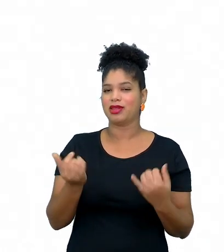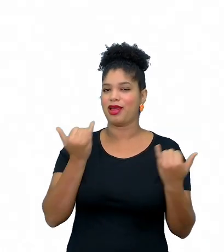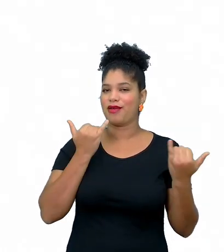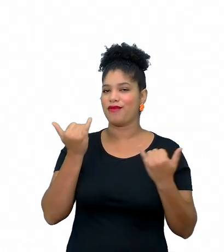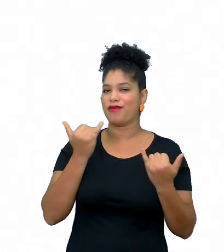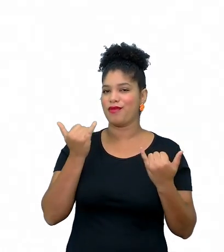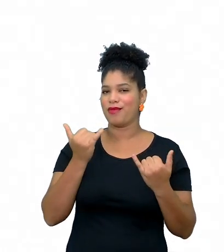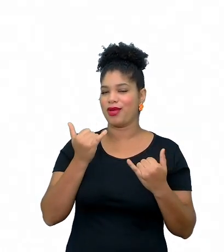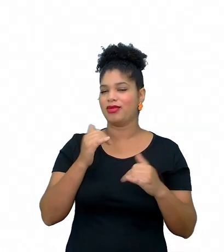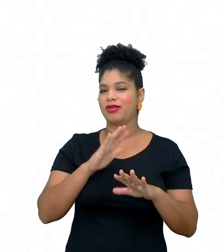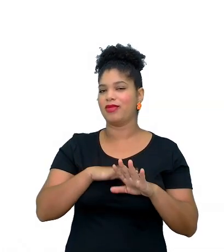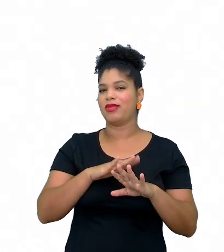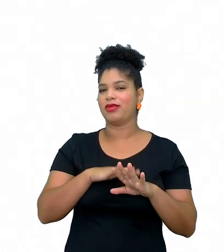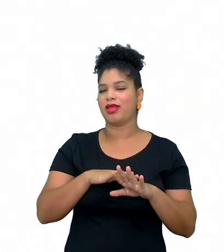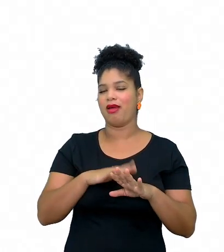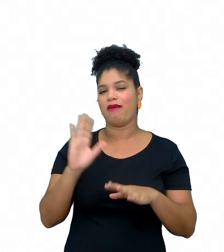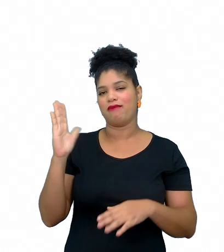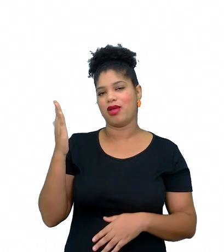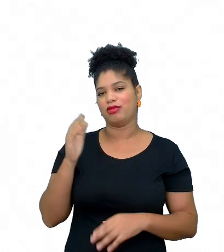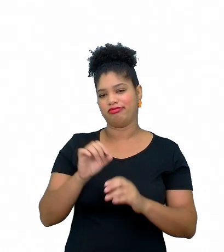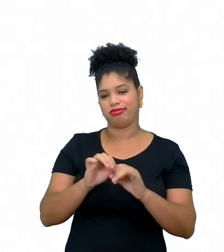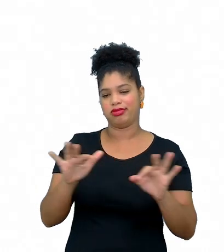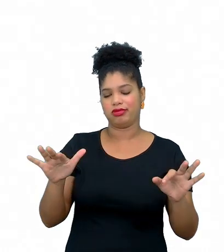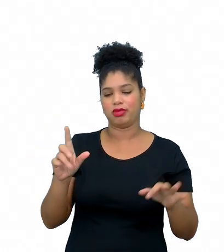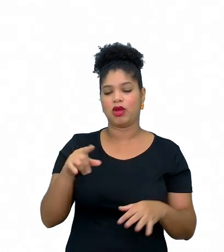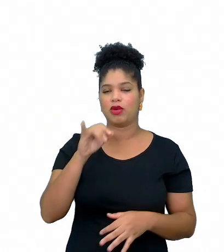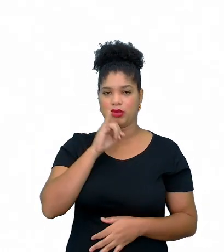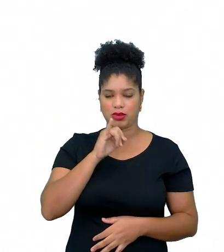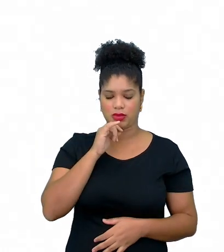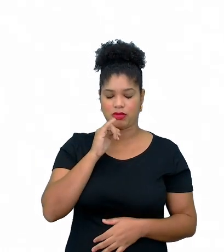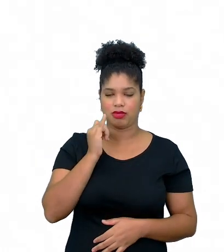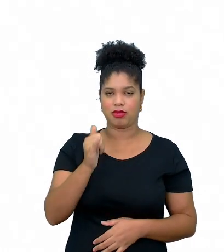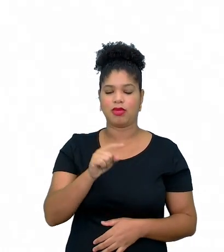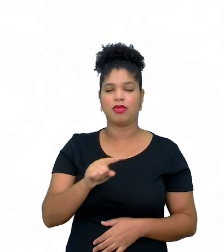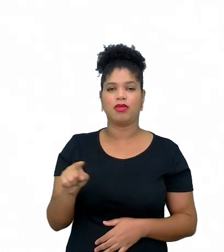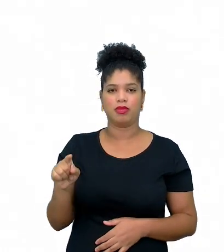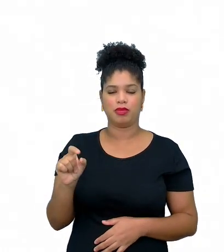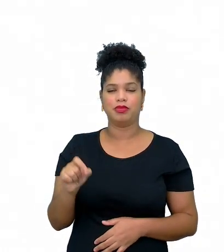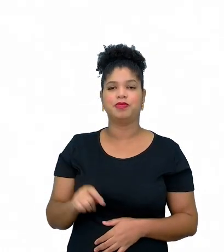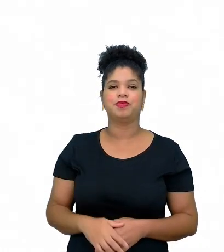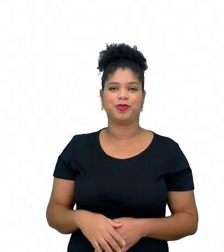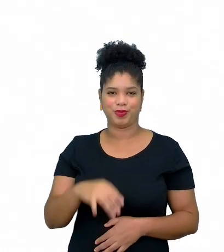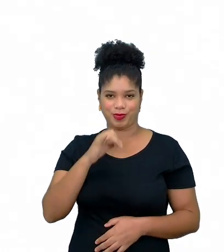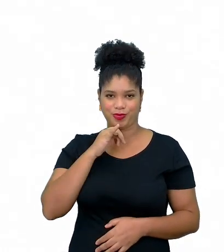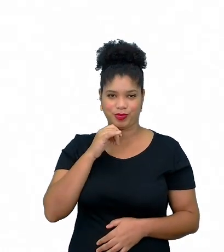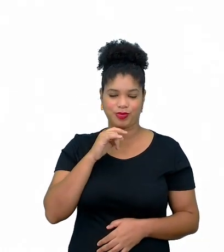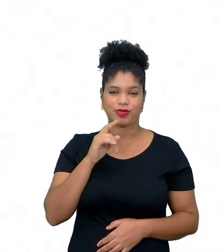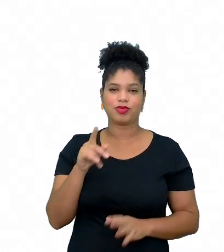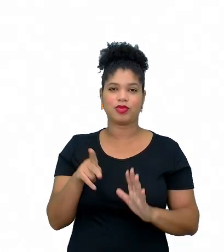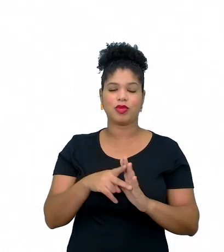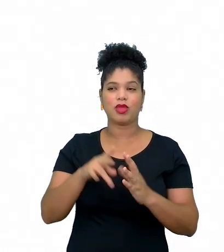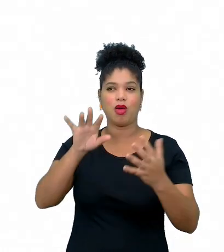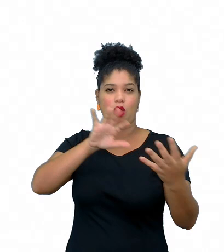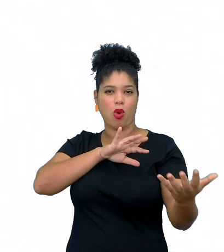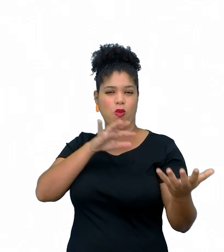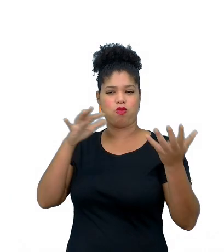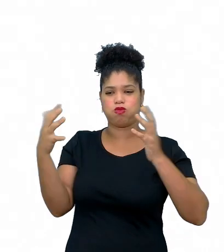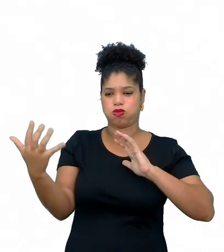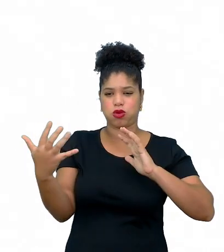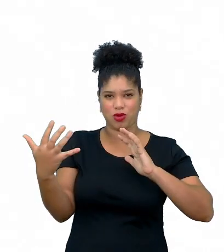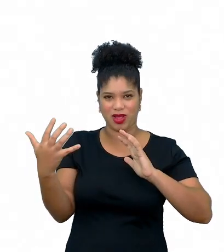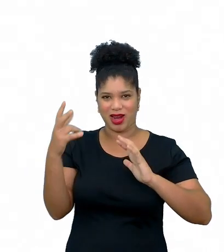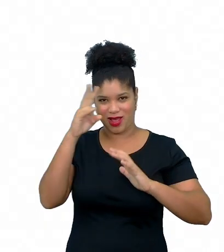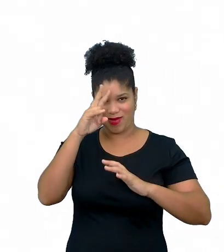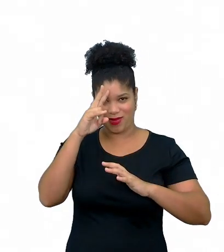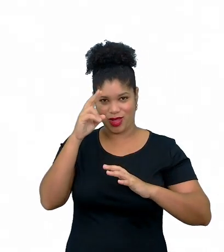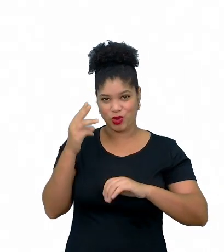informação falsa. Então, no caso aqui, foi um exemplo que eu dei anteriormente, de uma previsão do tempo catastrófica,